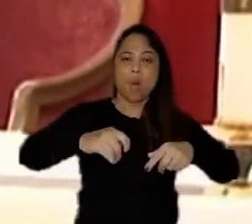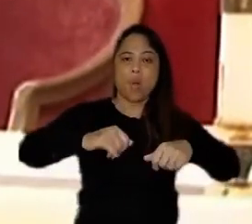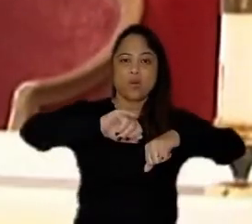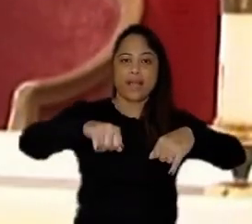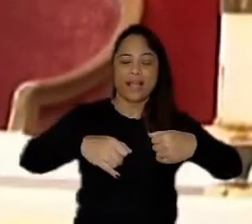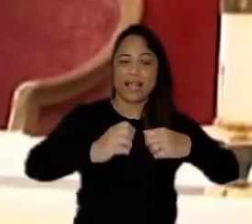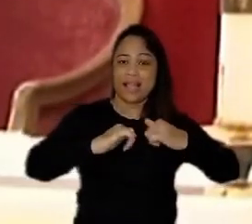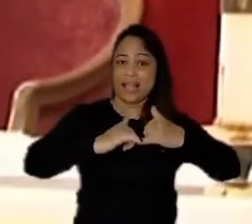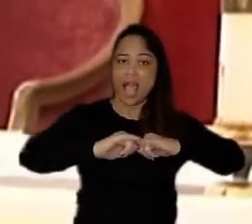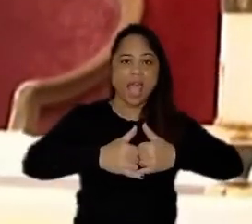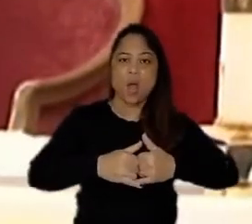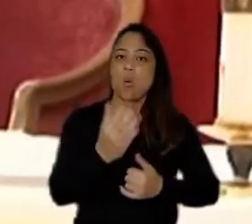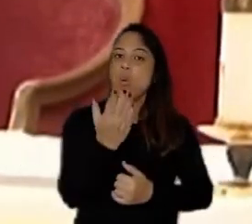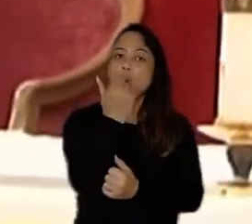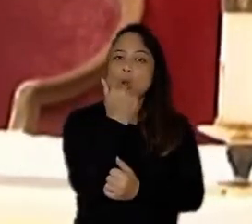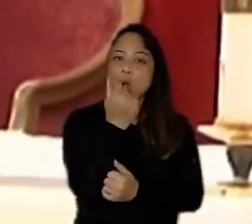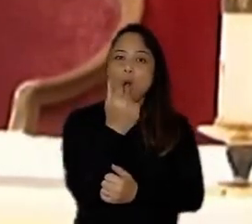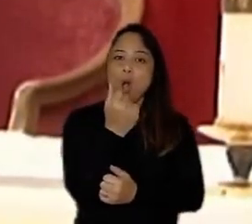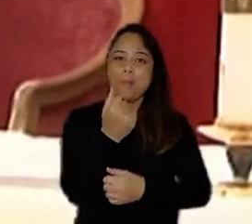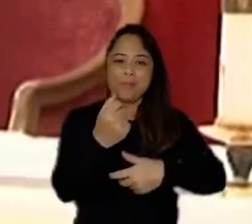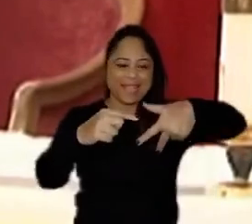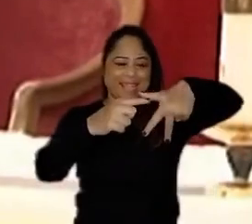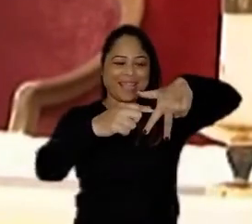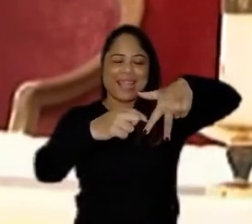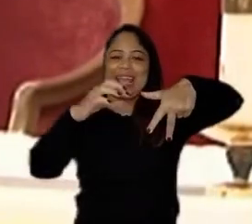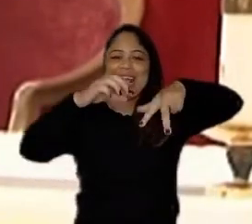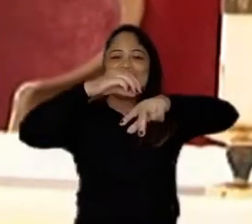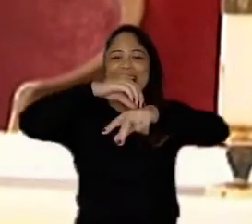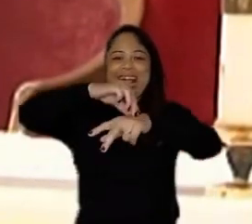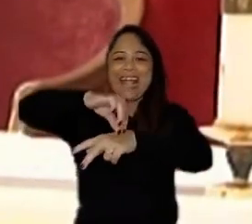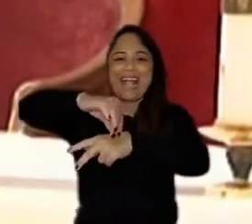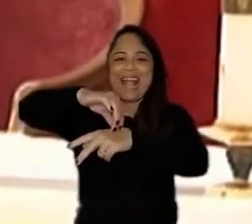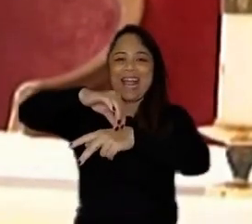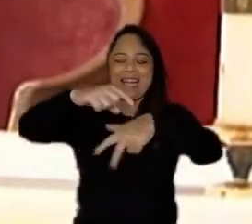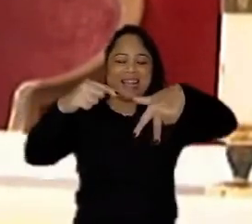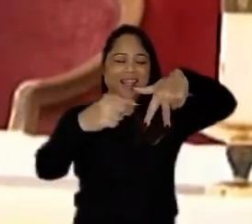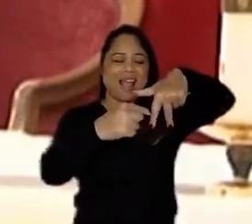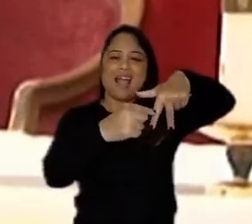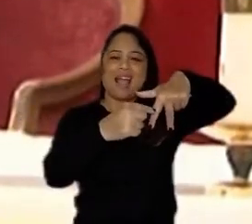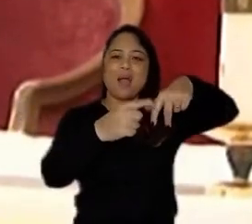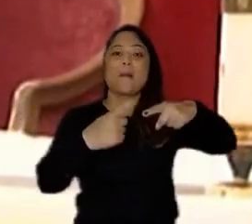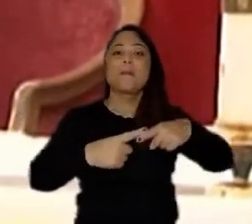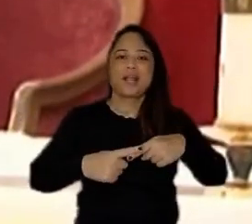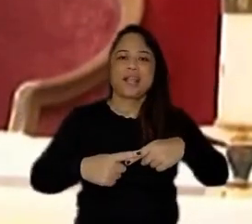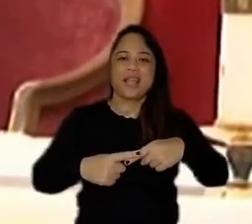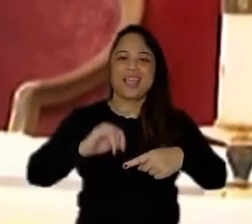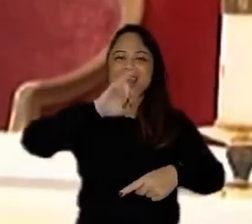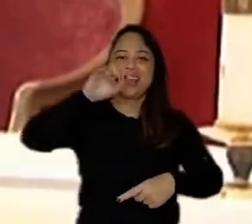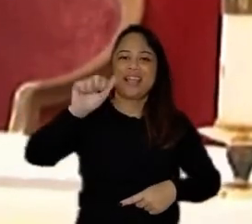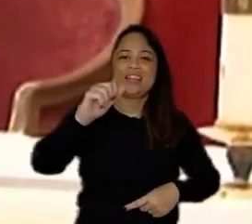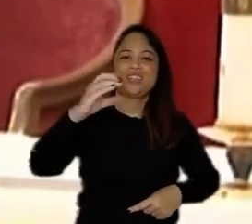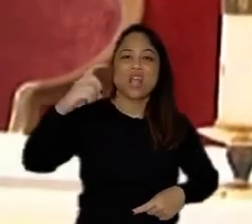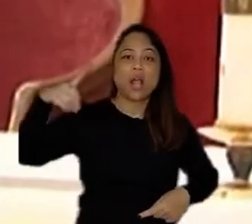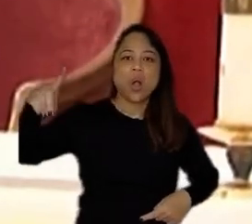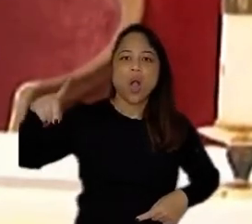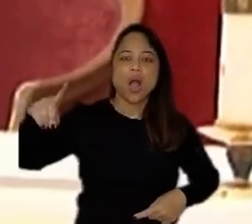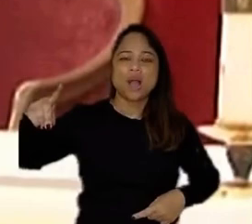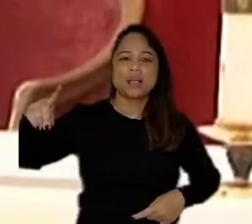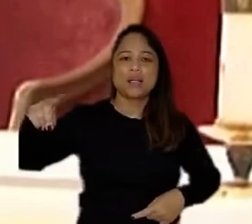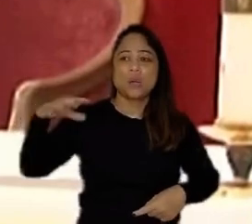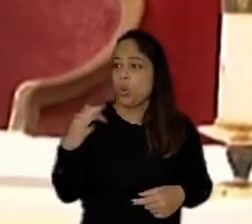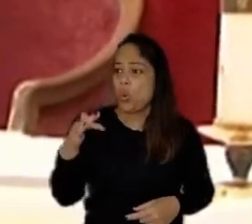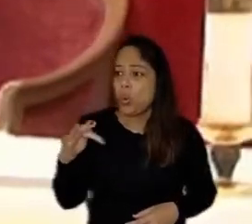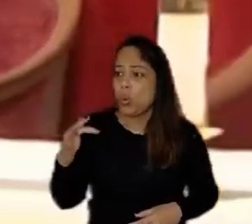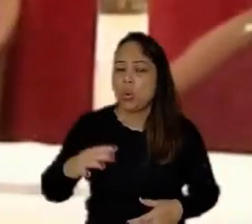espada na coxa de Jacó, abriu uma lapa de um corte. E a gente, se gritar com você, você chora e vira crente.